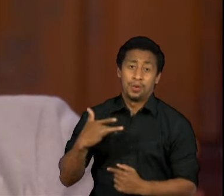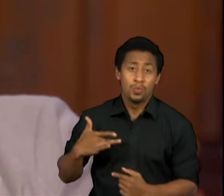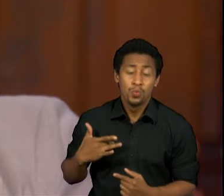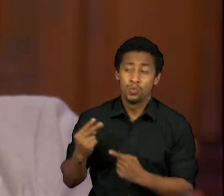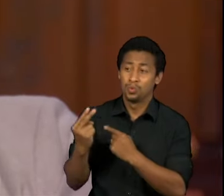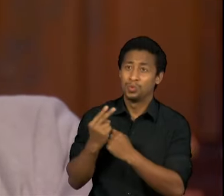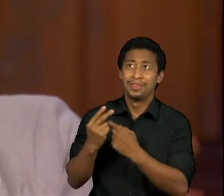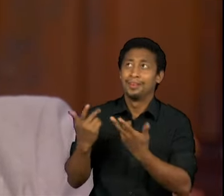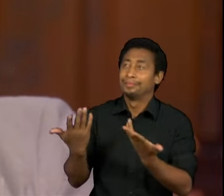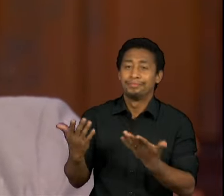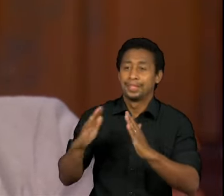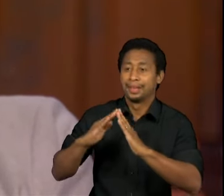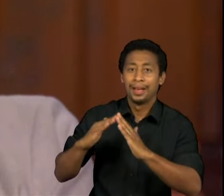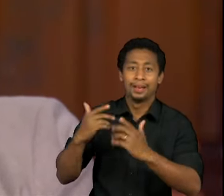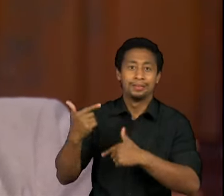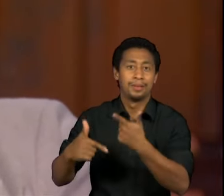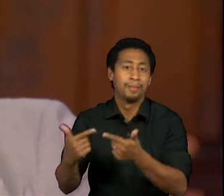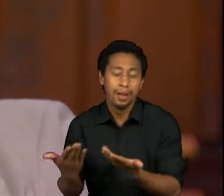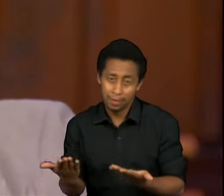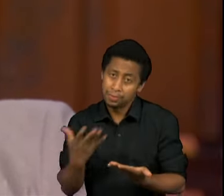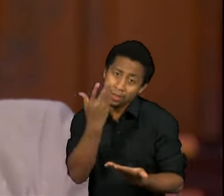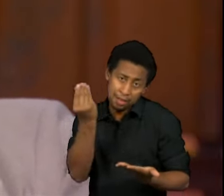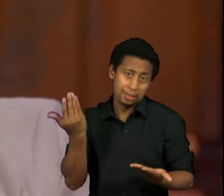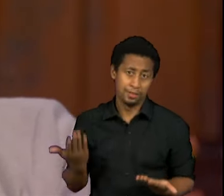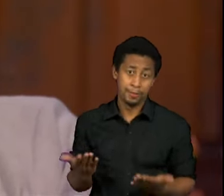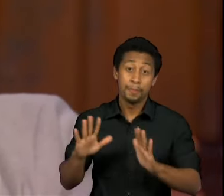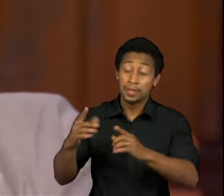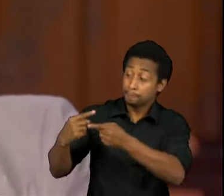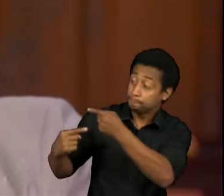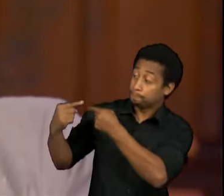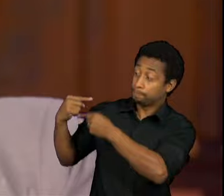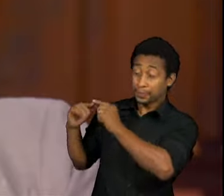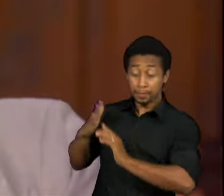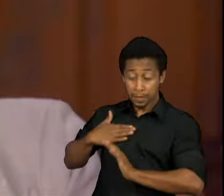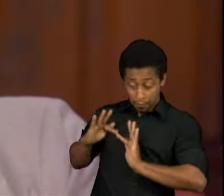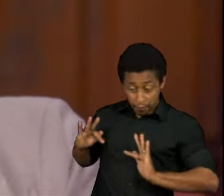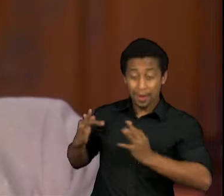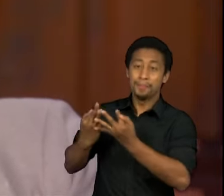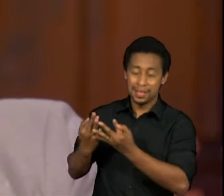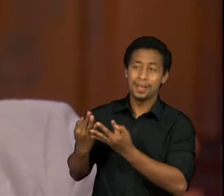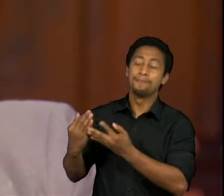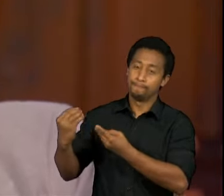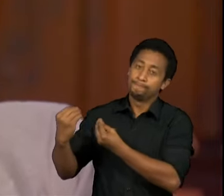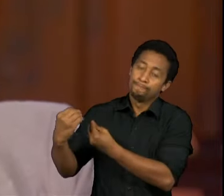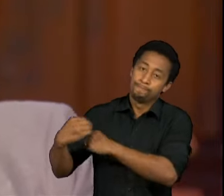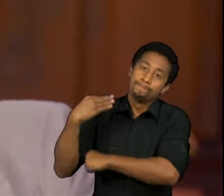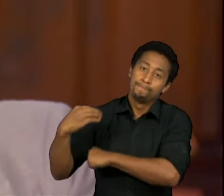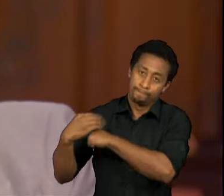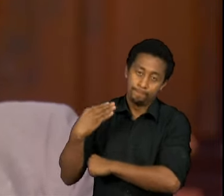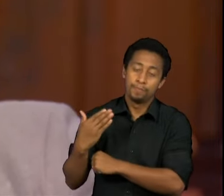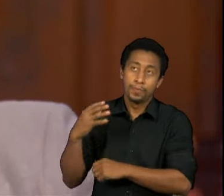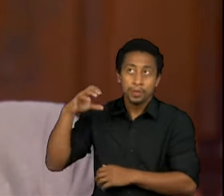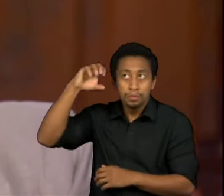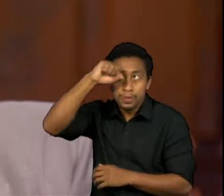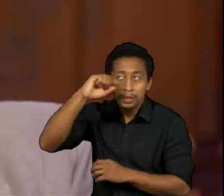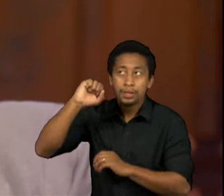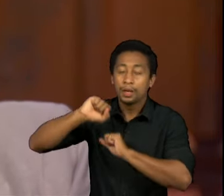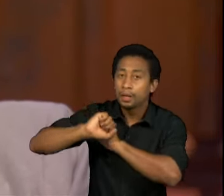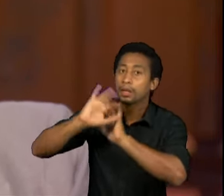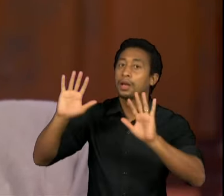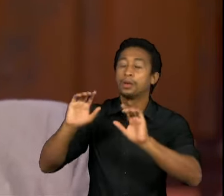gravado em mim vendo também as mulheres da minha família mais velhas Então essa água que até trata no meu último livro que me trouxe para um esse